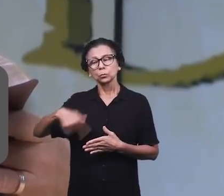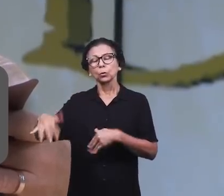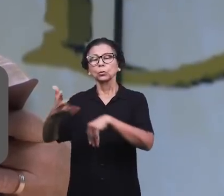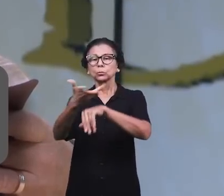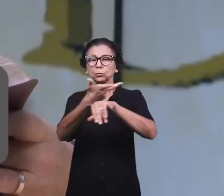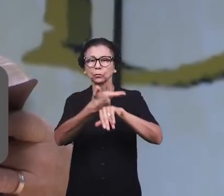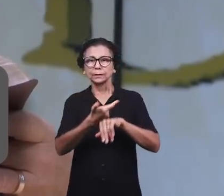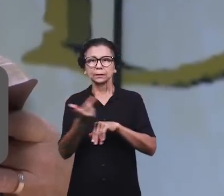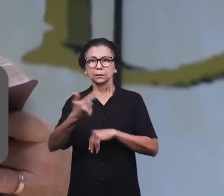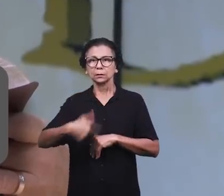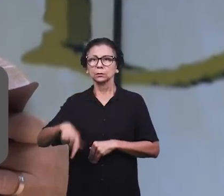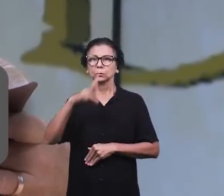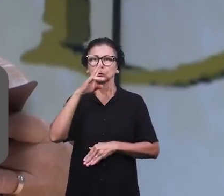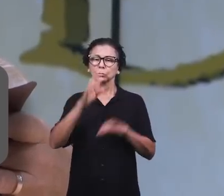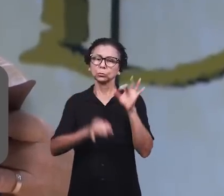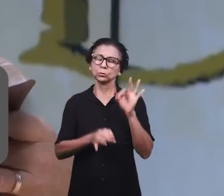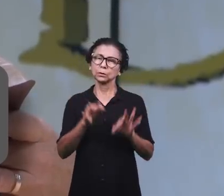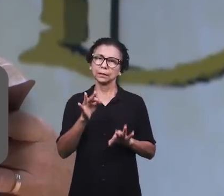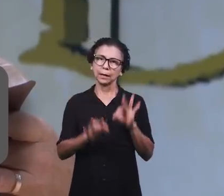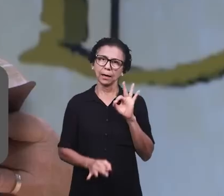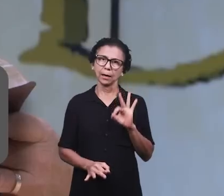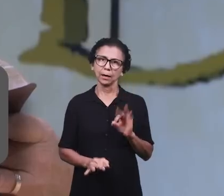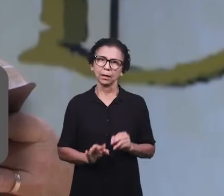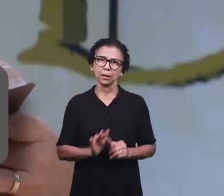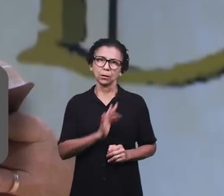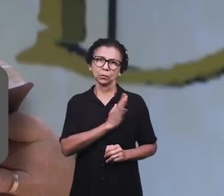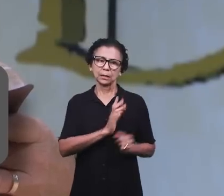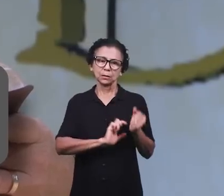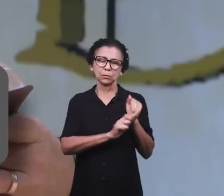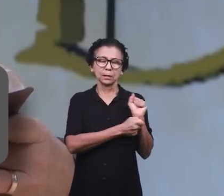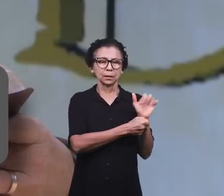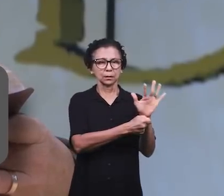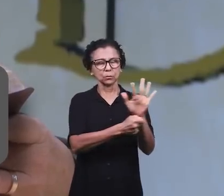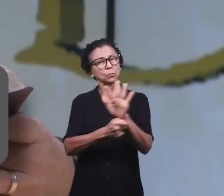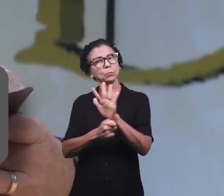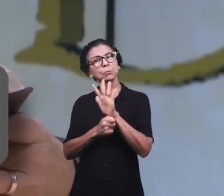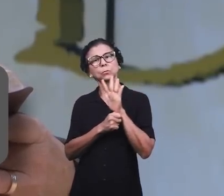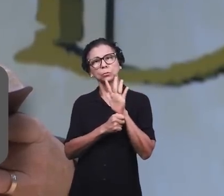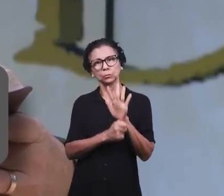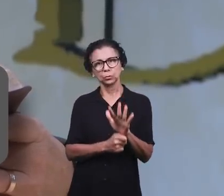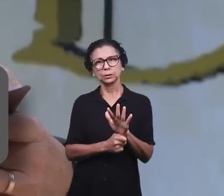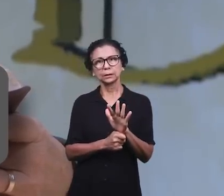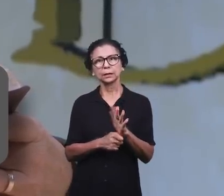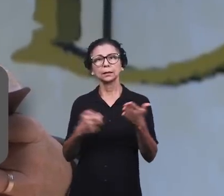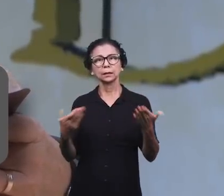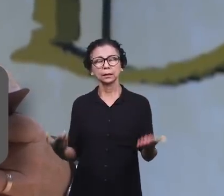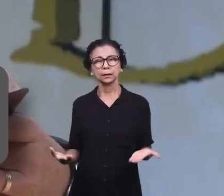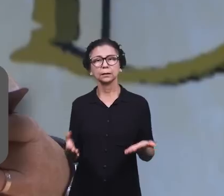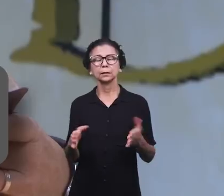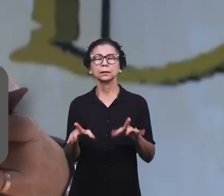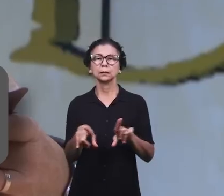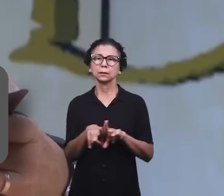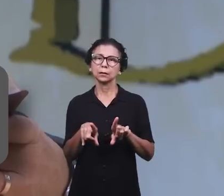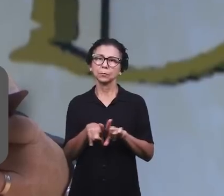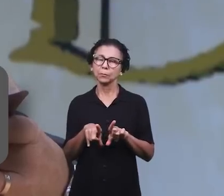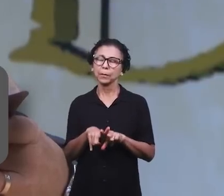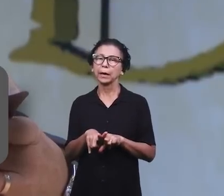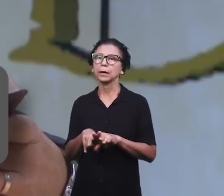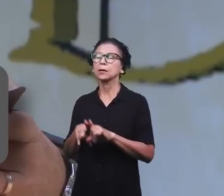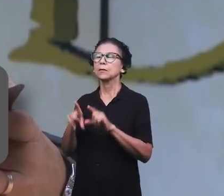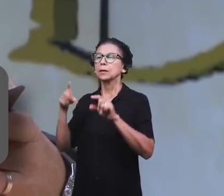é julgado. Os segredos do seu coração ficarão manifestos e assim, lançando-se sobre o seu rosto,